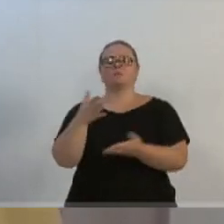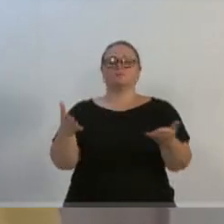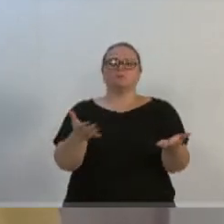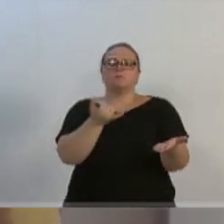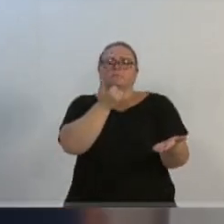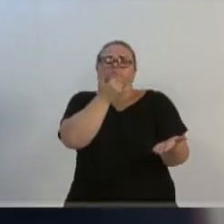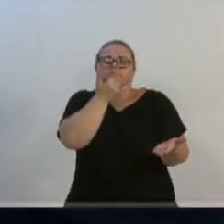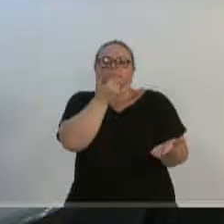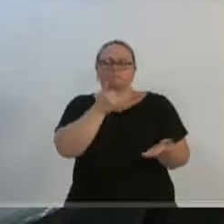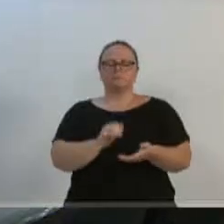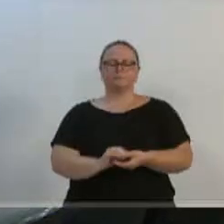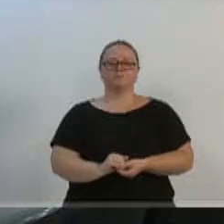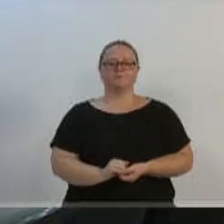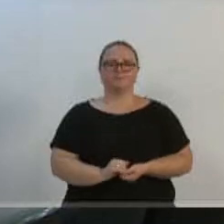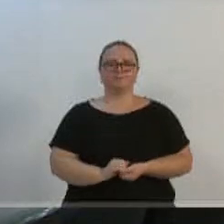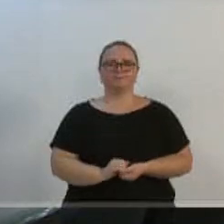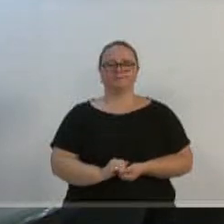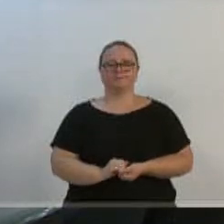infelizmente.